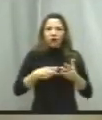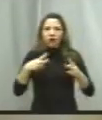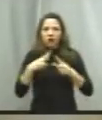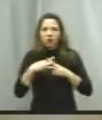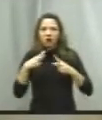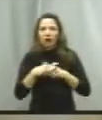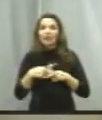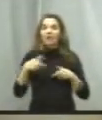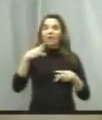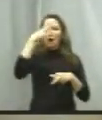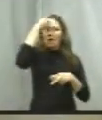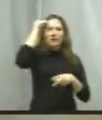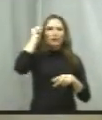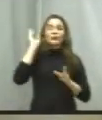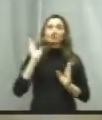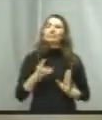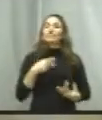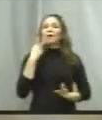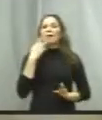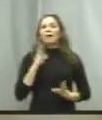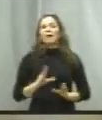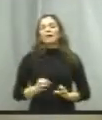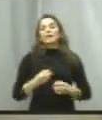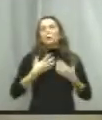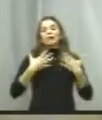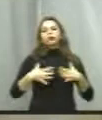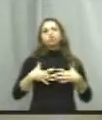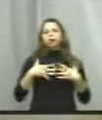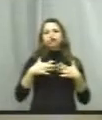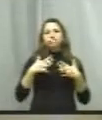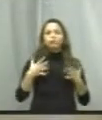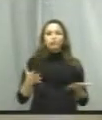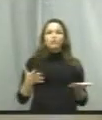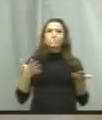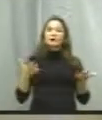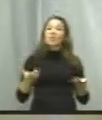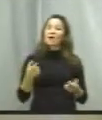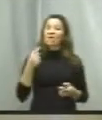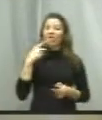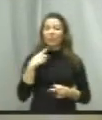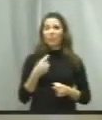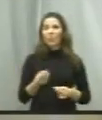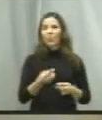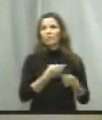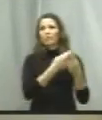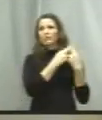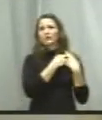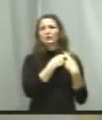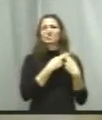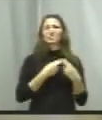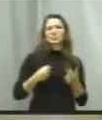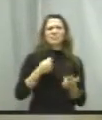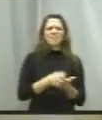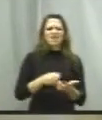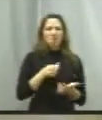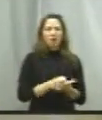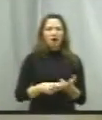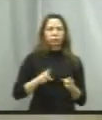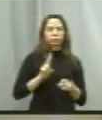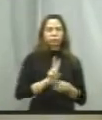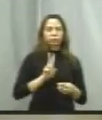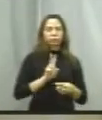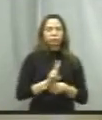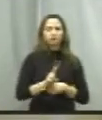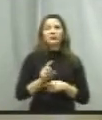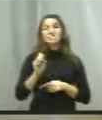foi feito, já fiz meu desabafo. Estou aqui para cobrar e fiscalizar, essa é a minha função. Senão, eu vou, como eu disse no vídeo, eu